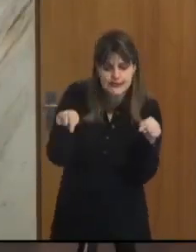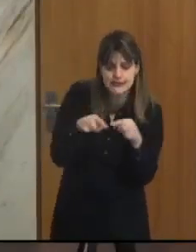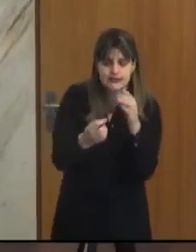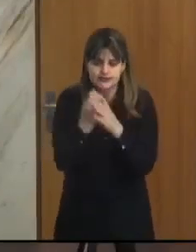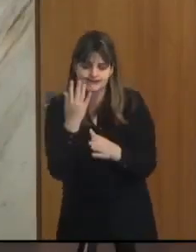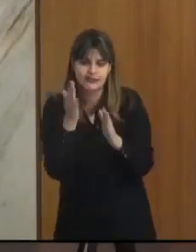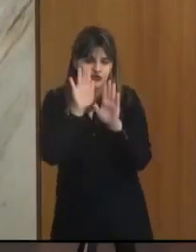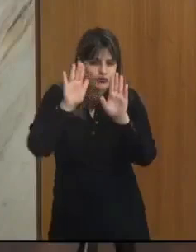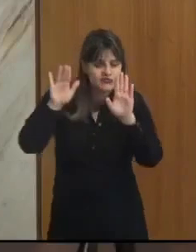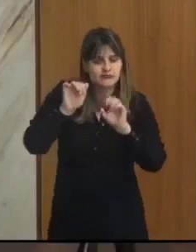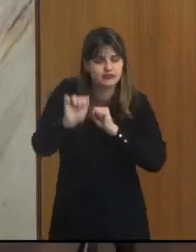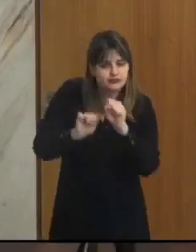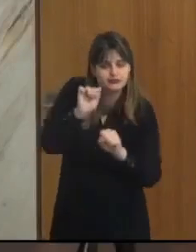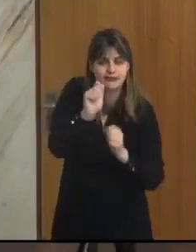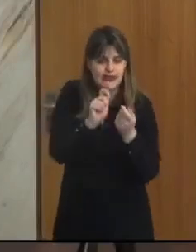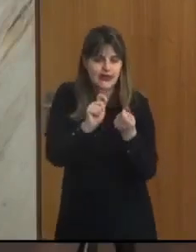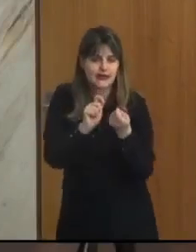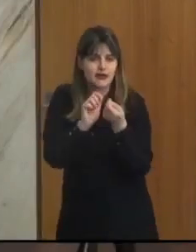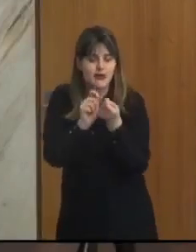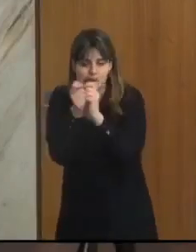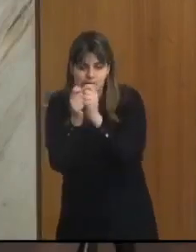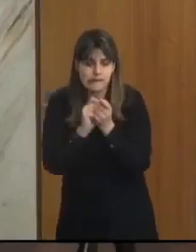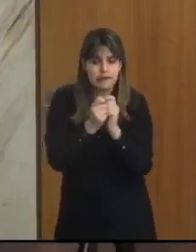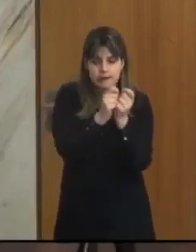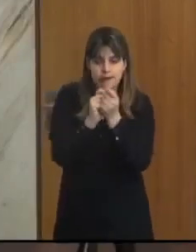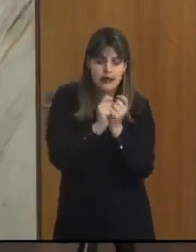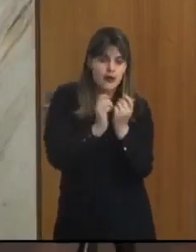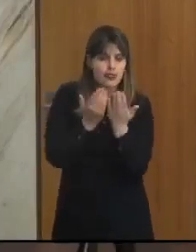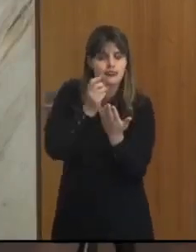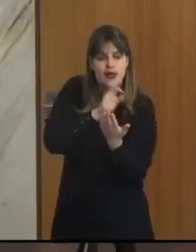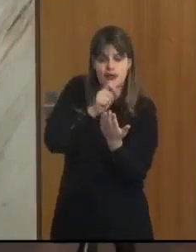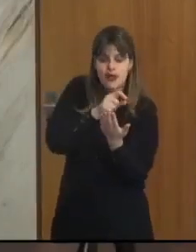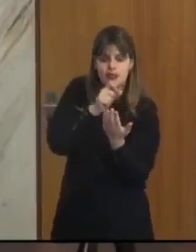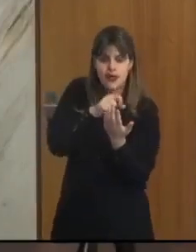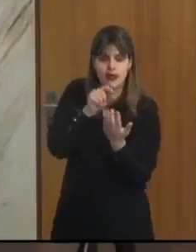espaço expositivo, que permitisse colocar as peças